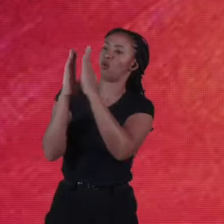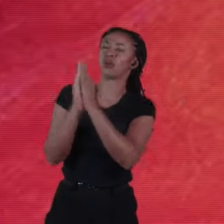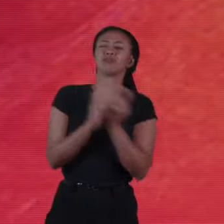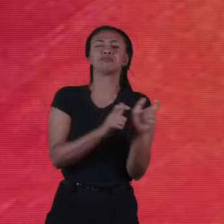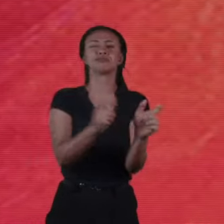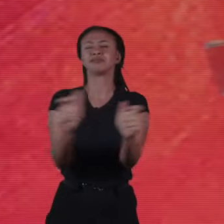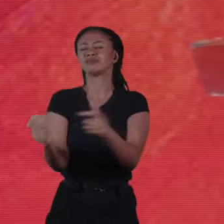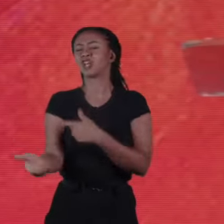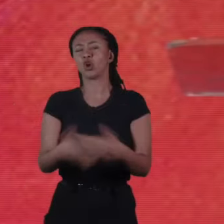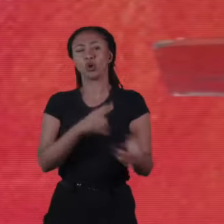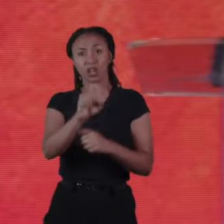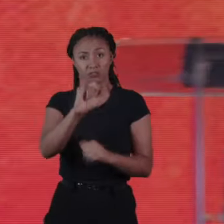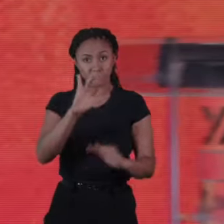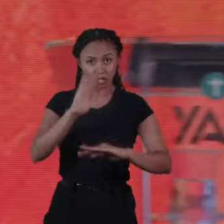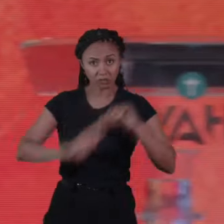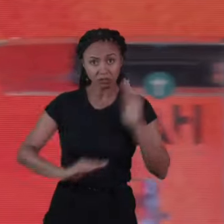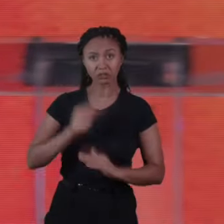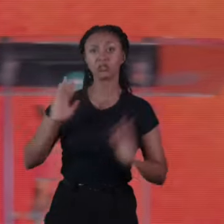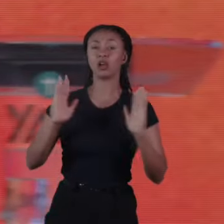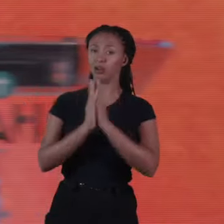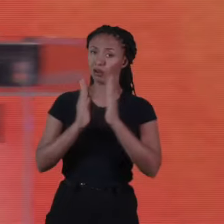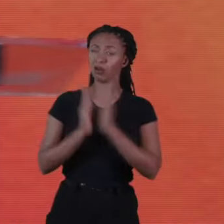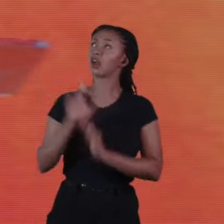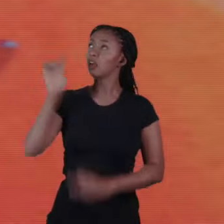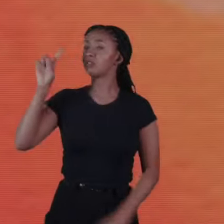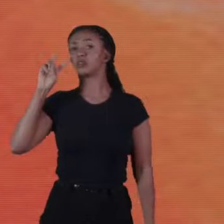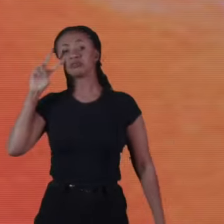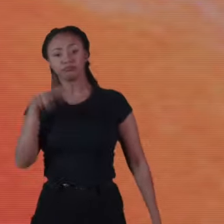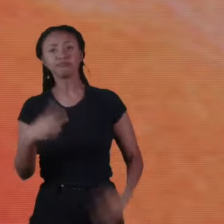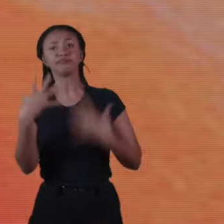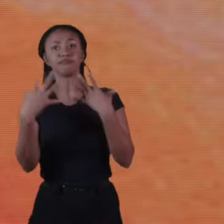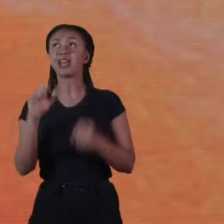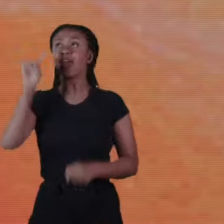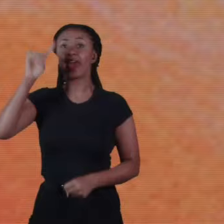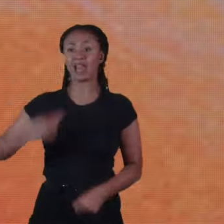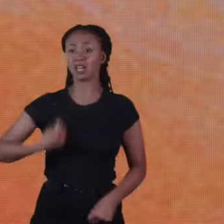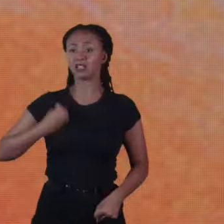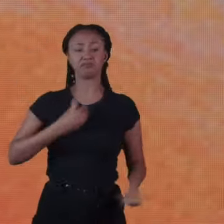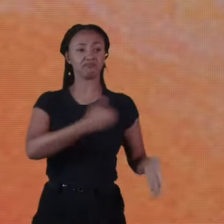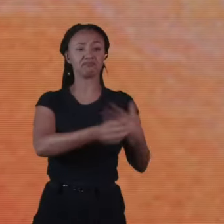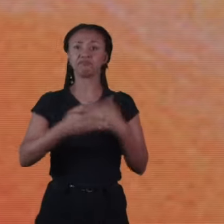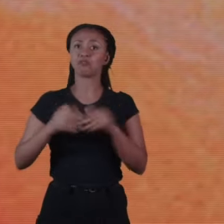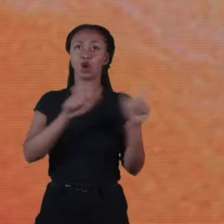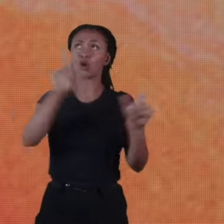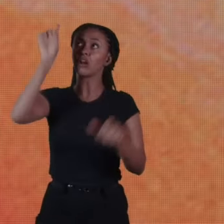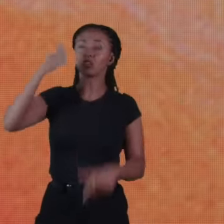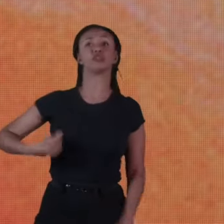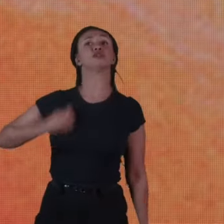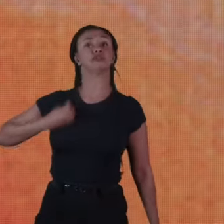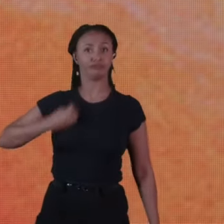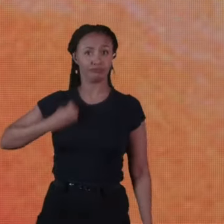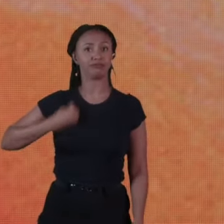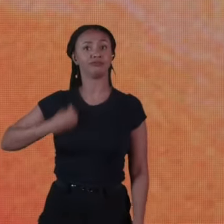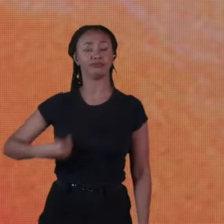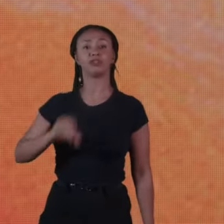em qualquer outro lugar, porque Ele é onipresente, Ele está em todos os lugares.